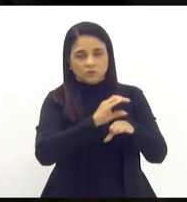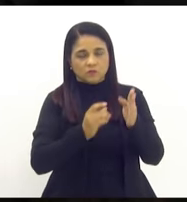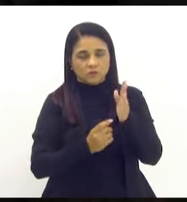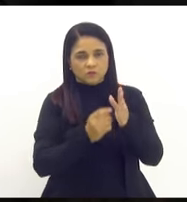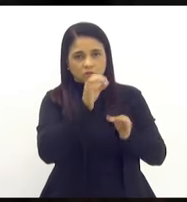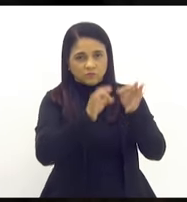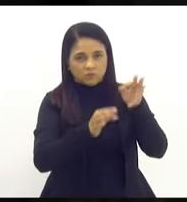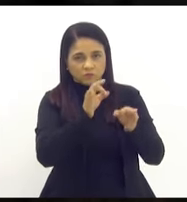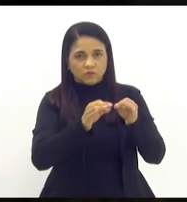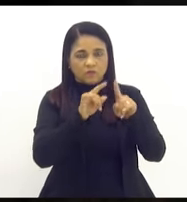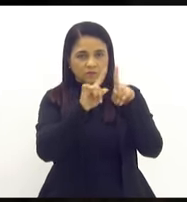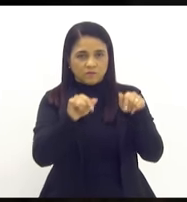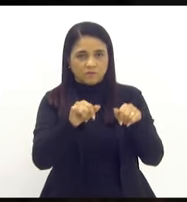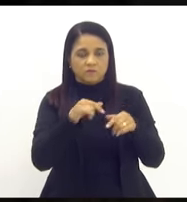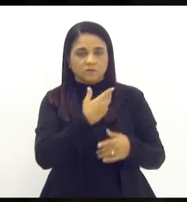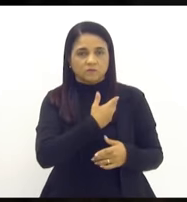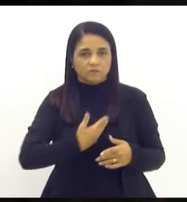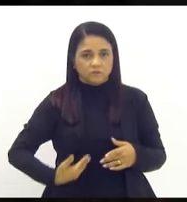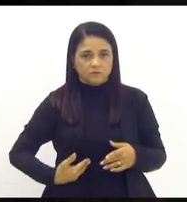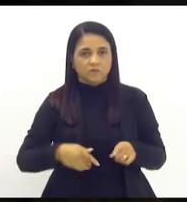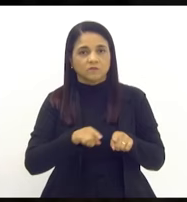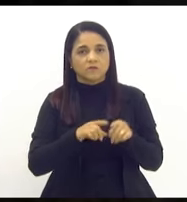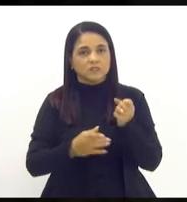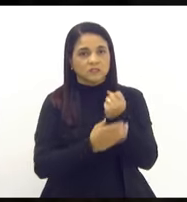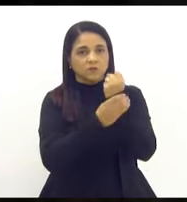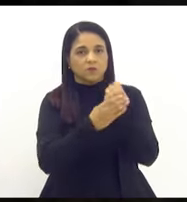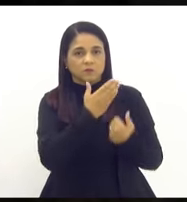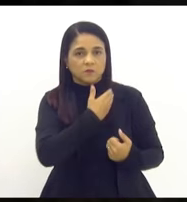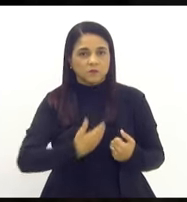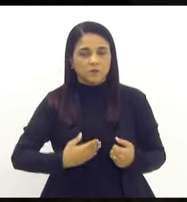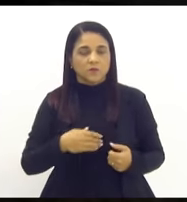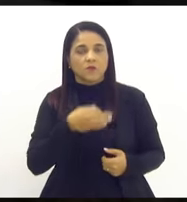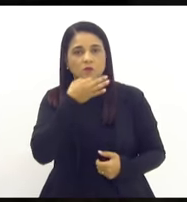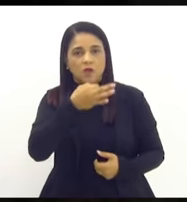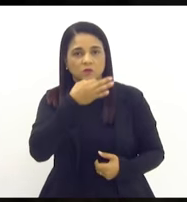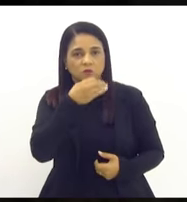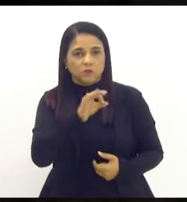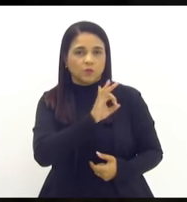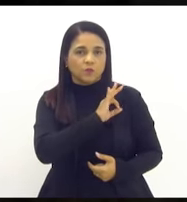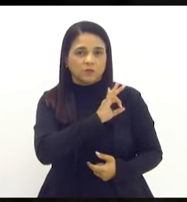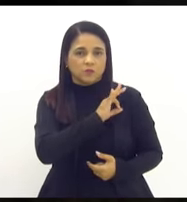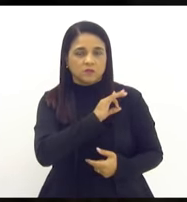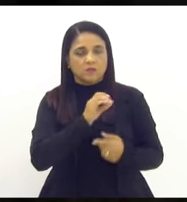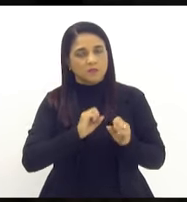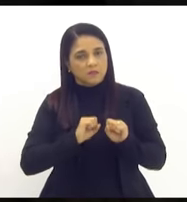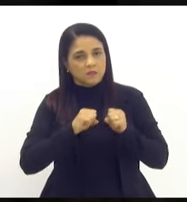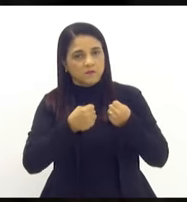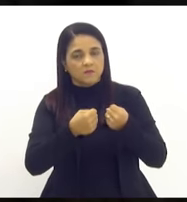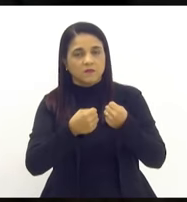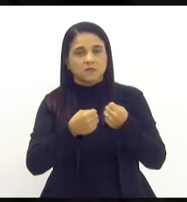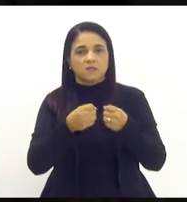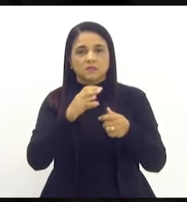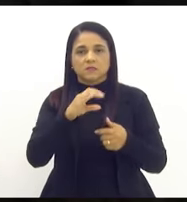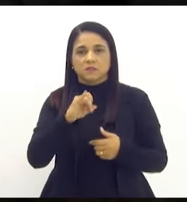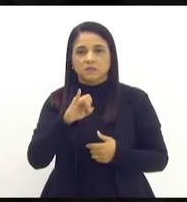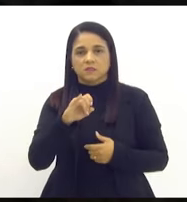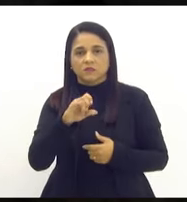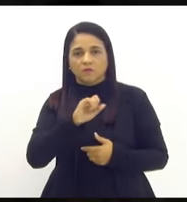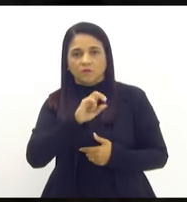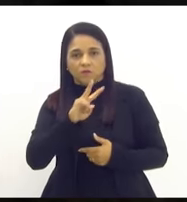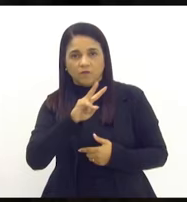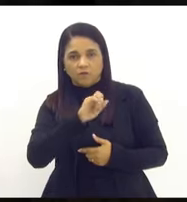de servidores públicos de segurança pública e assuntos de polícia de Defesa Civil e de orçamento